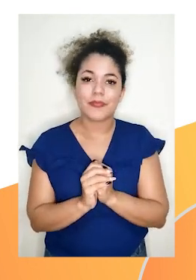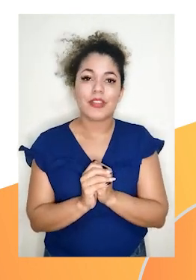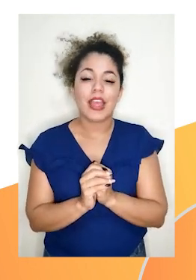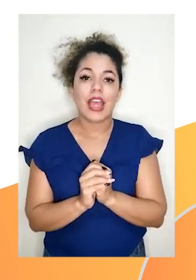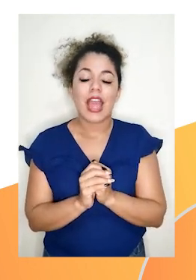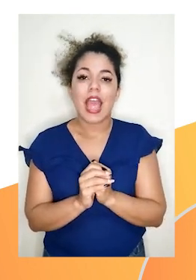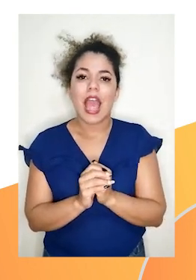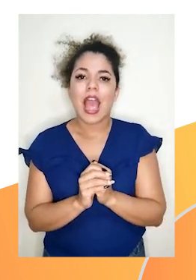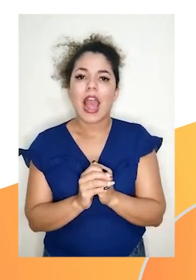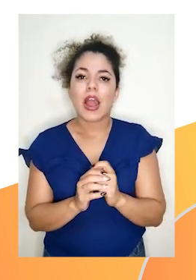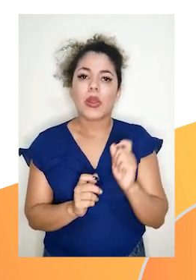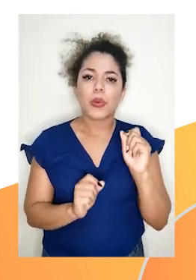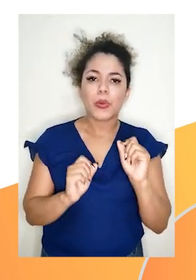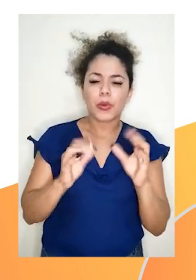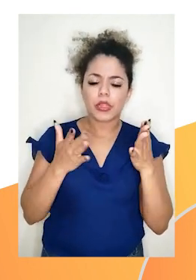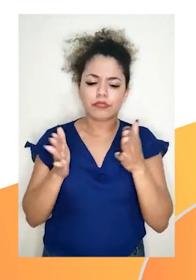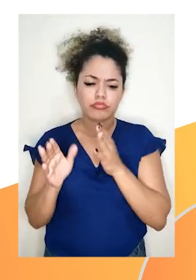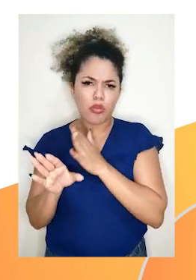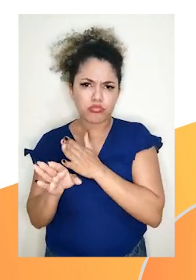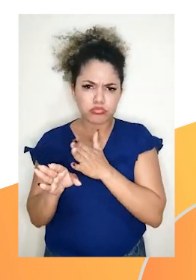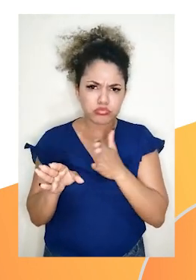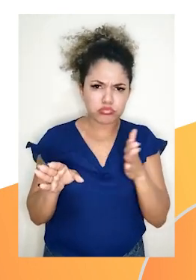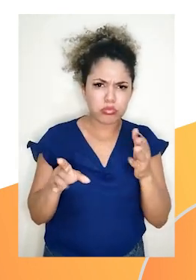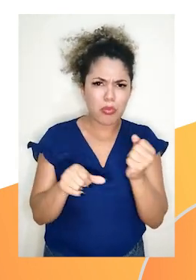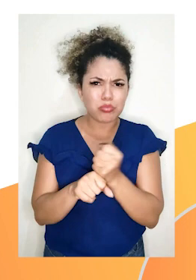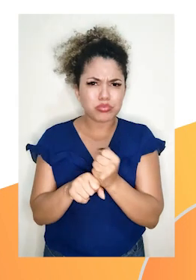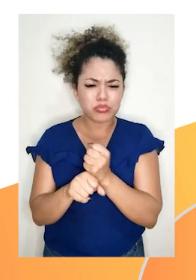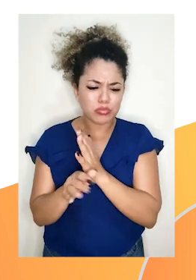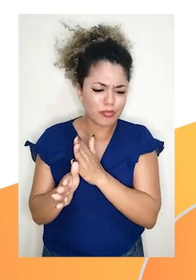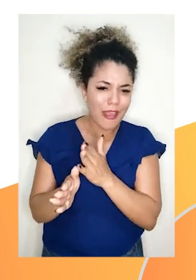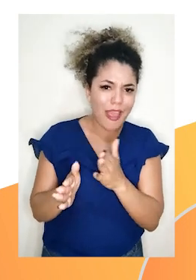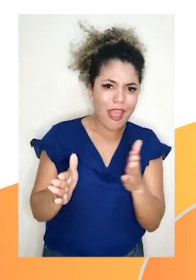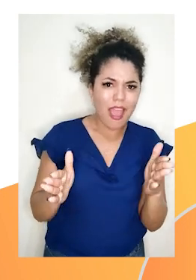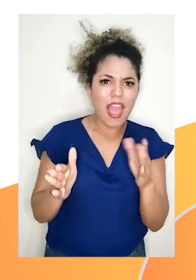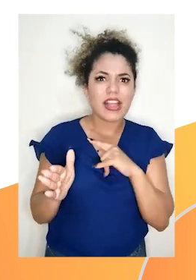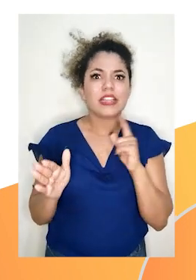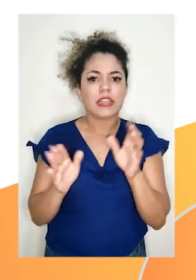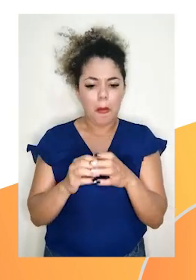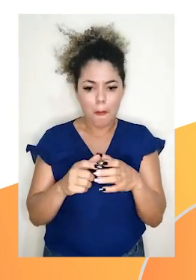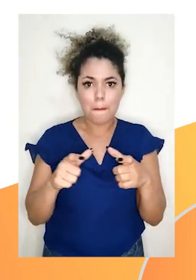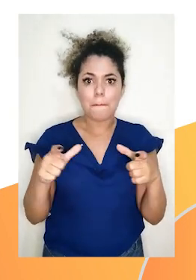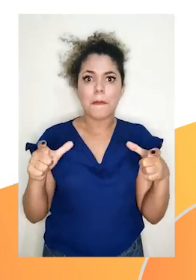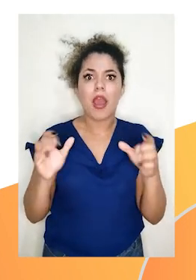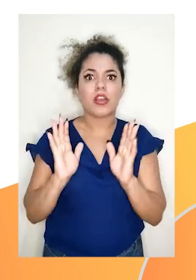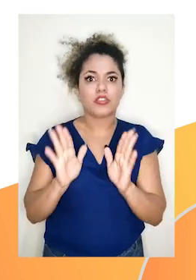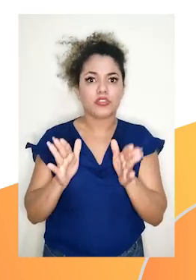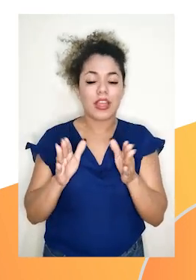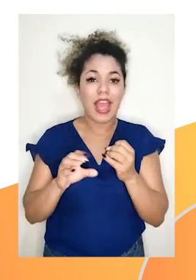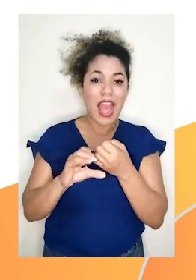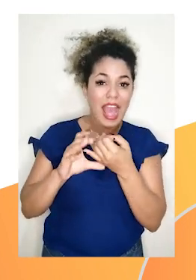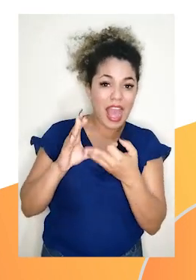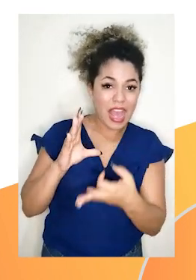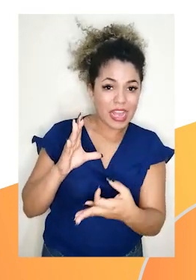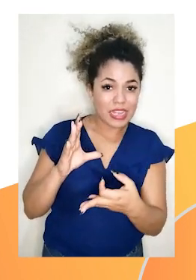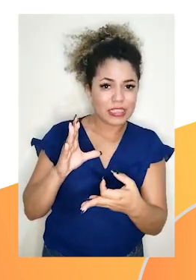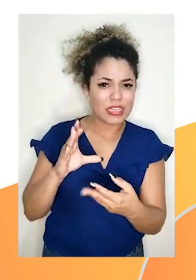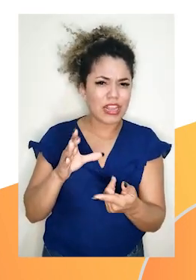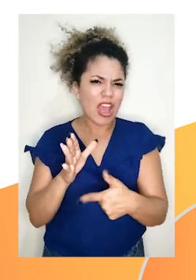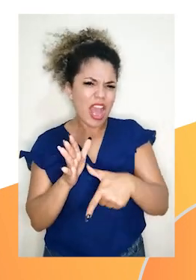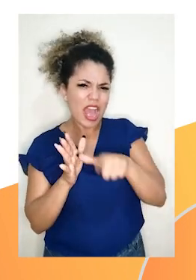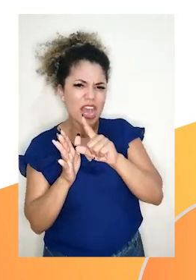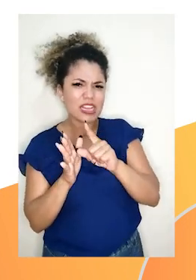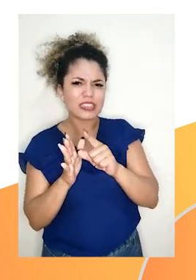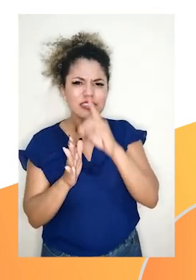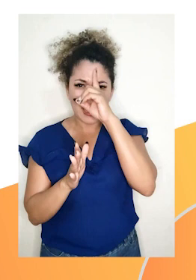Devido a esse longo tempo de formação do seu ciclo, eles já têm um tamanho maior, caracterizado em relação à anã amarela, que é a